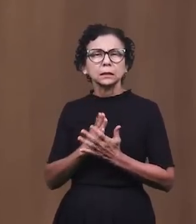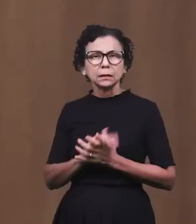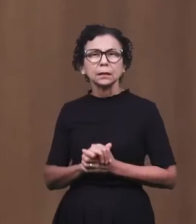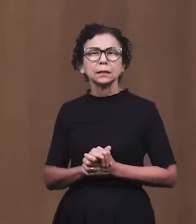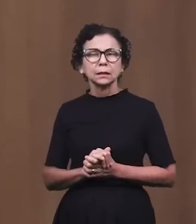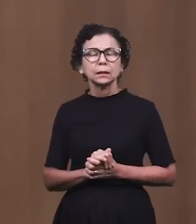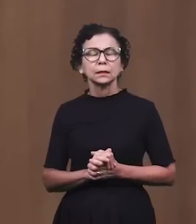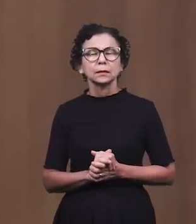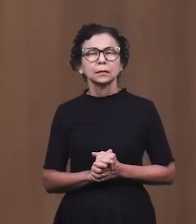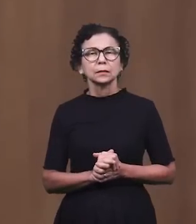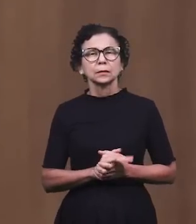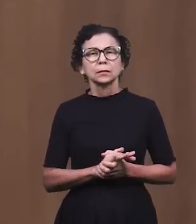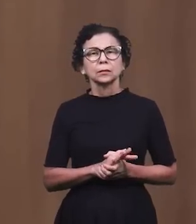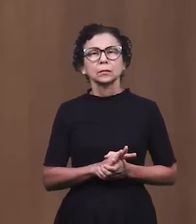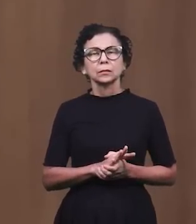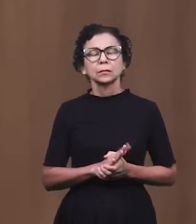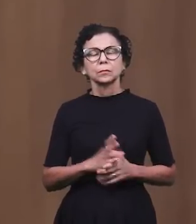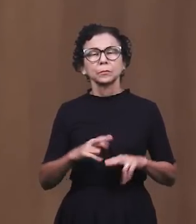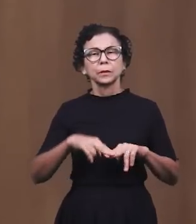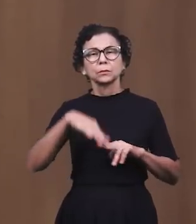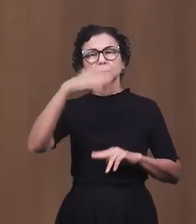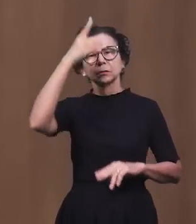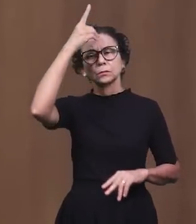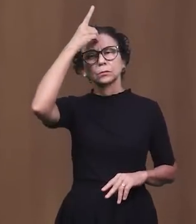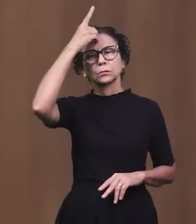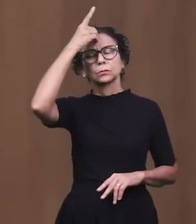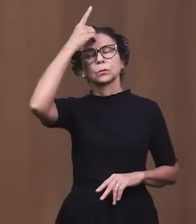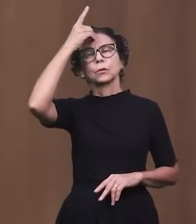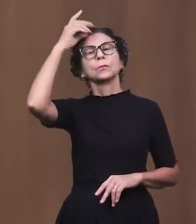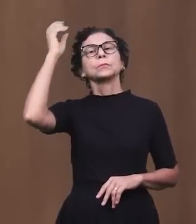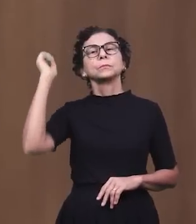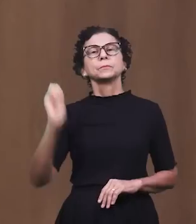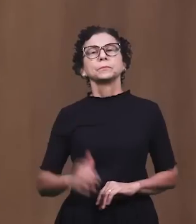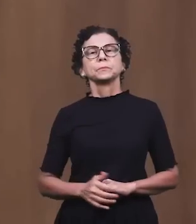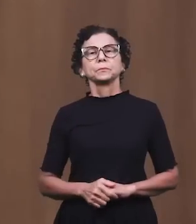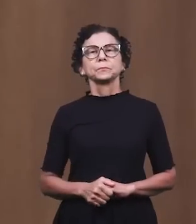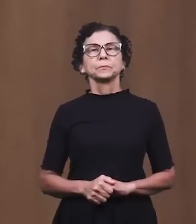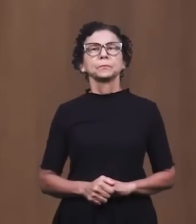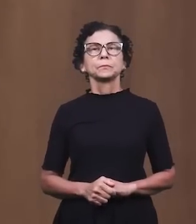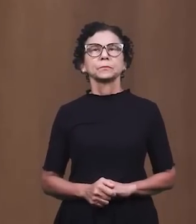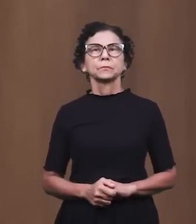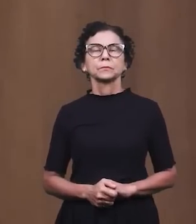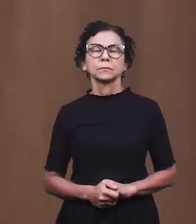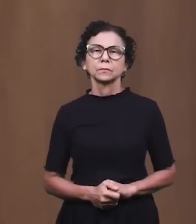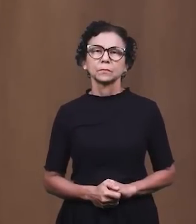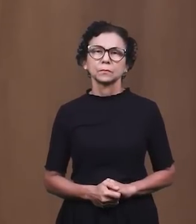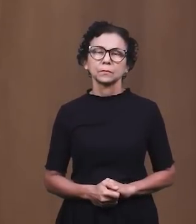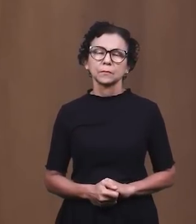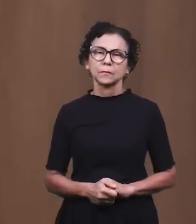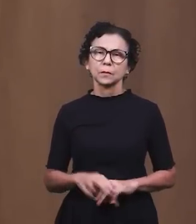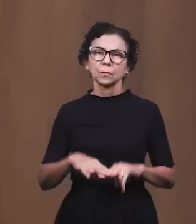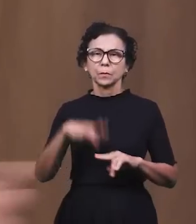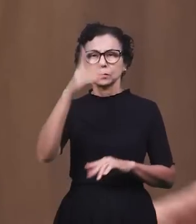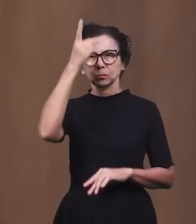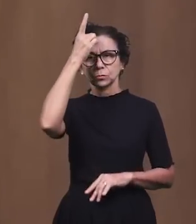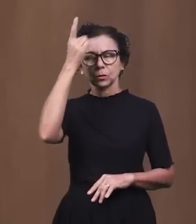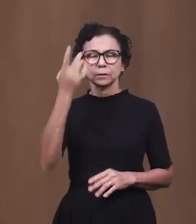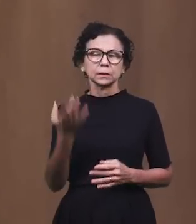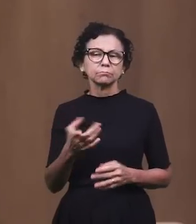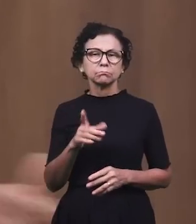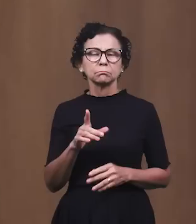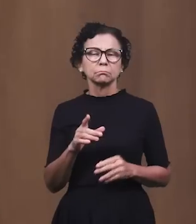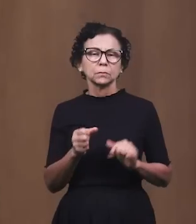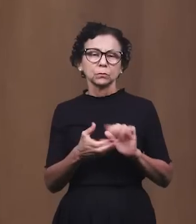senhor mostrou o culto profético, a linha do culto profético, ele te dá uma linha com relação ao louvor também, e até a